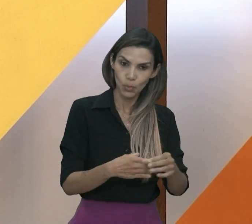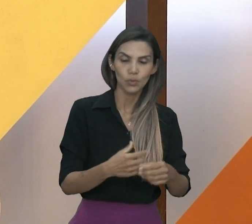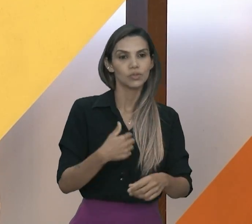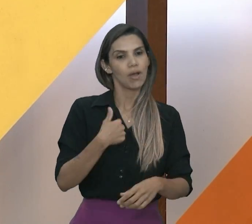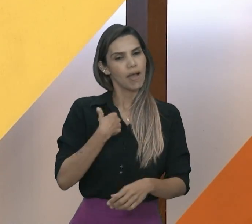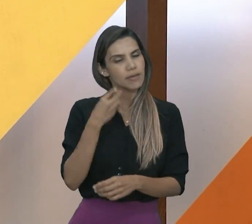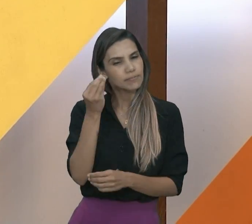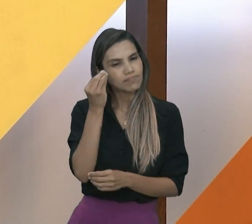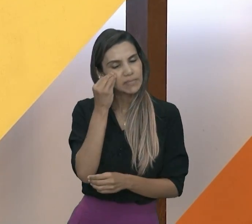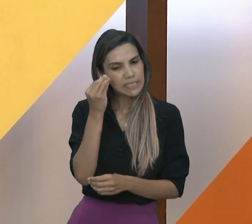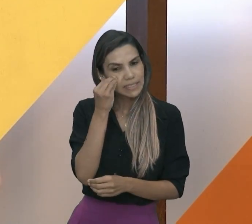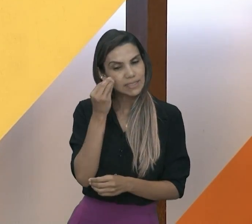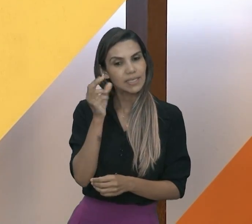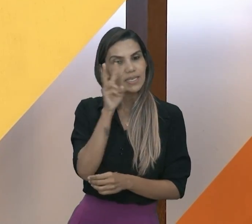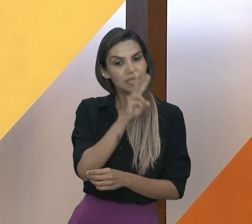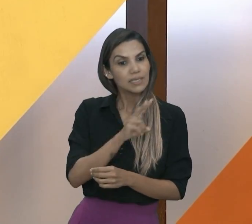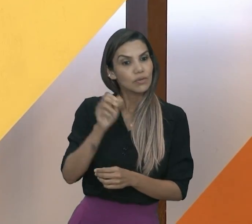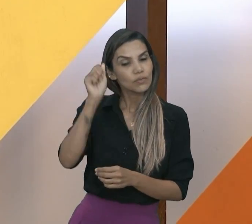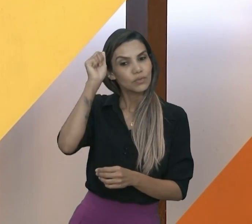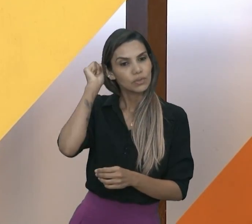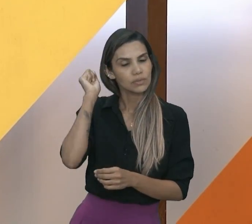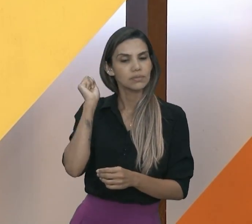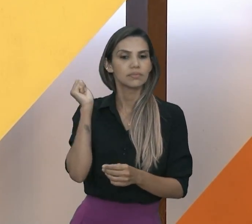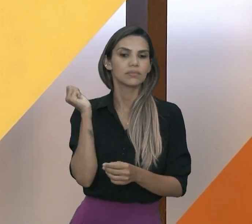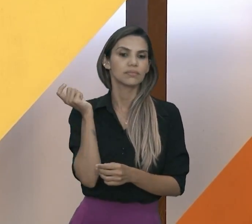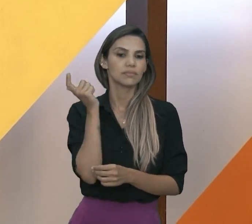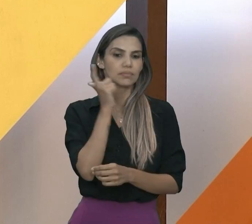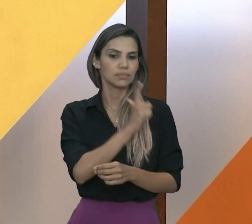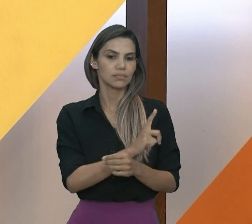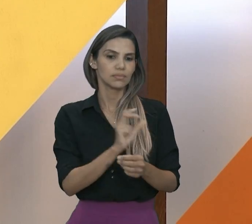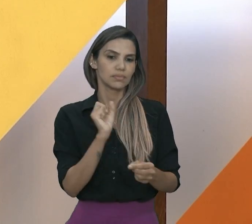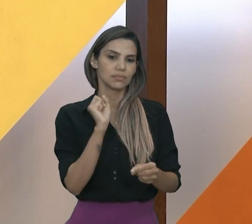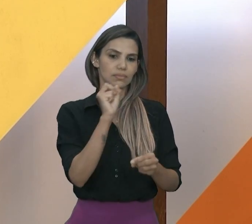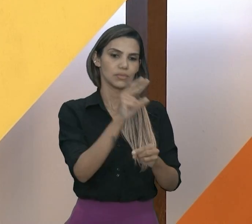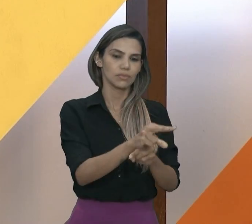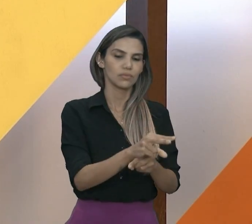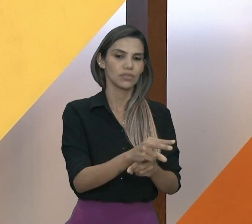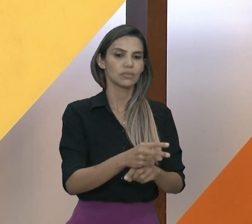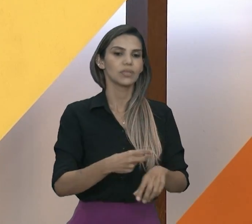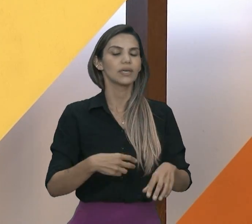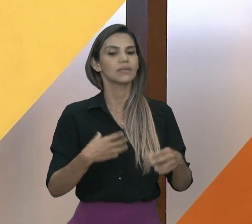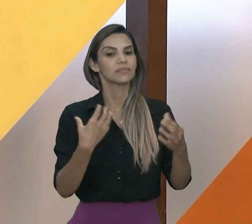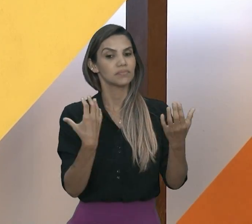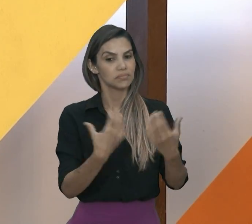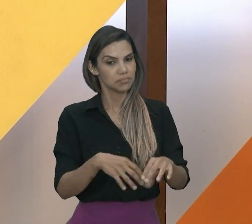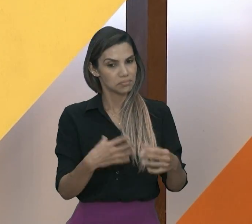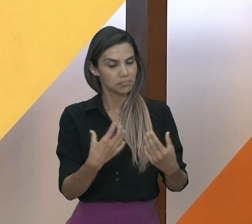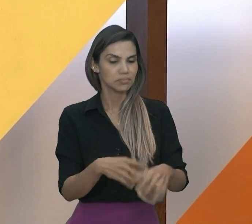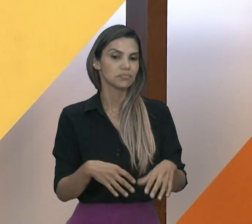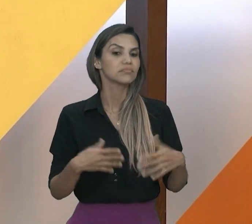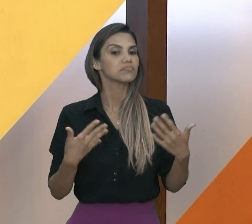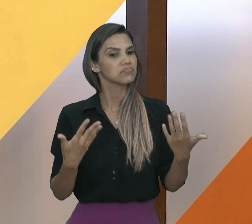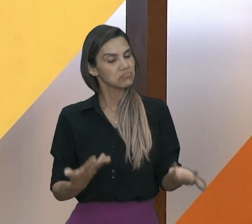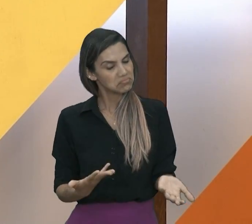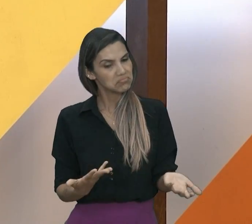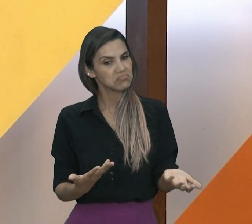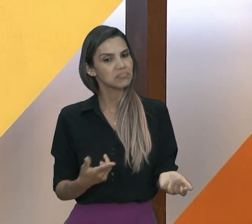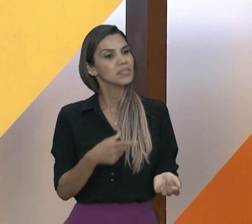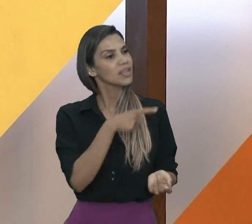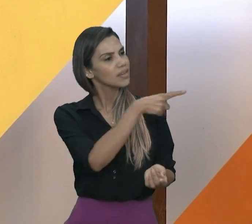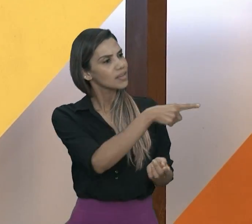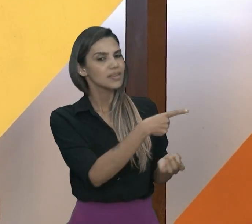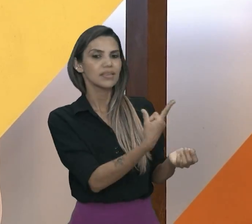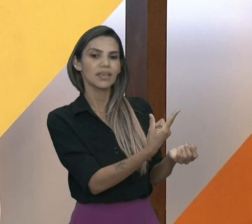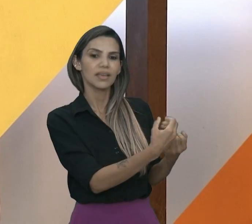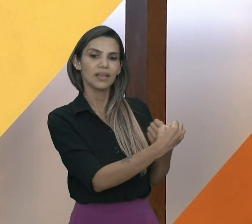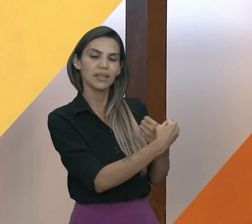prestei o vestibular para ocupar essa vaga, né? E o professor Joveni, e ele fez uma observação que queria participar